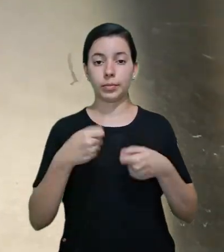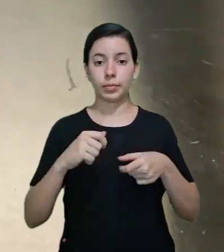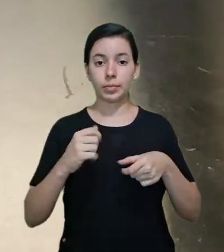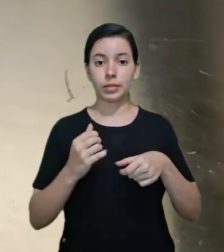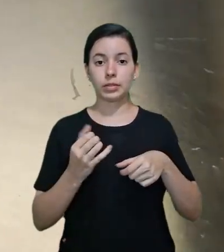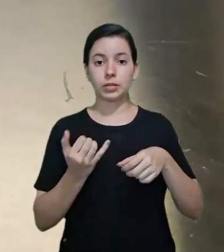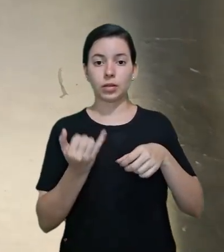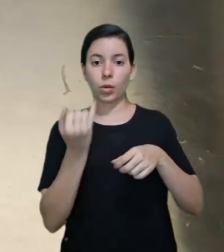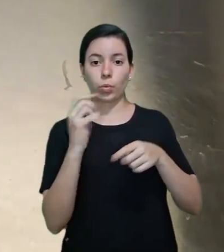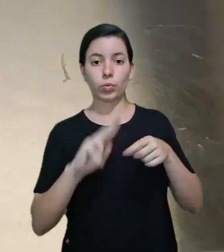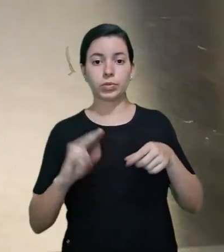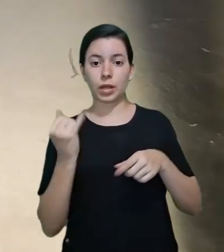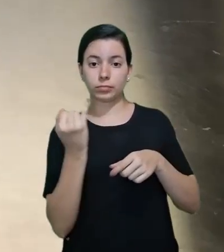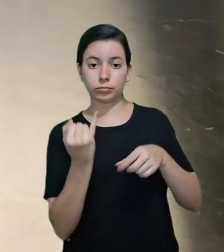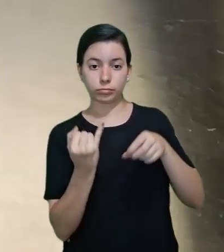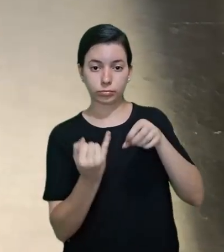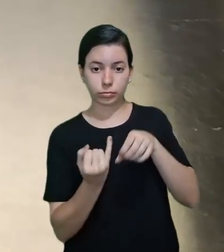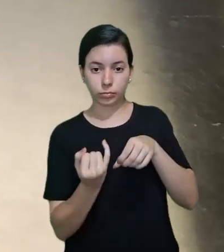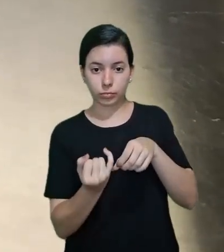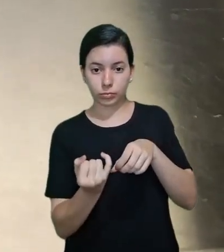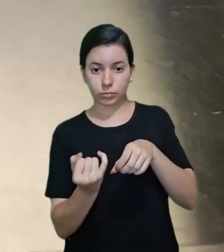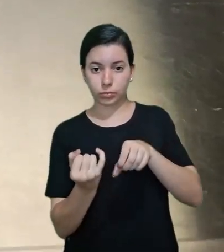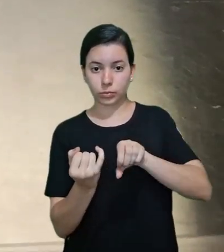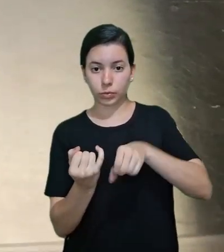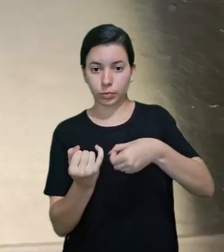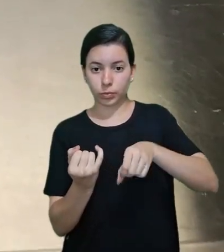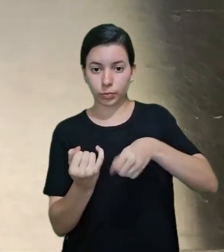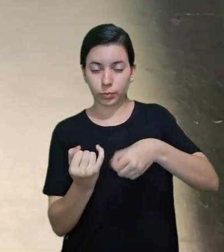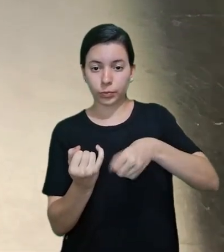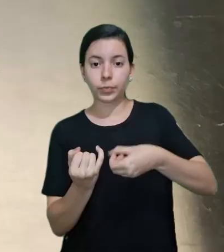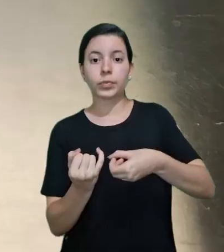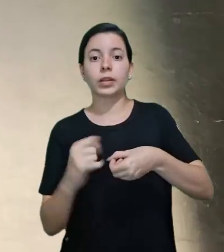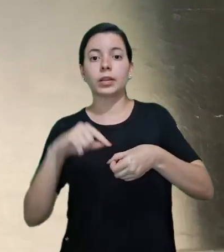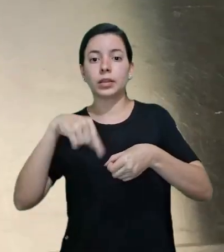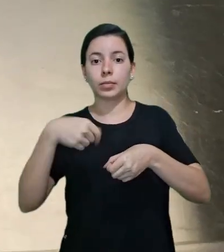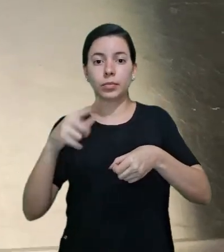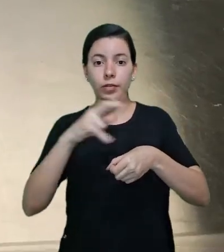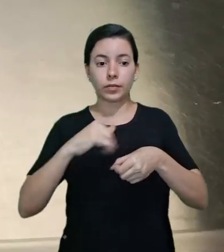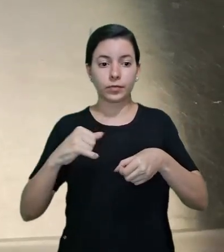Abra os tubos de ensaio com o dedo mindinho. Depois coloque a